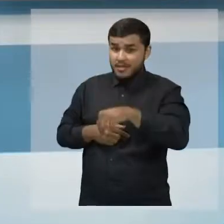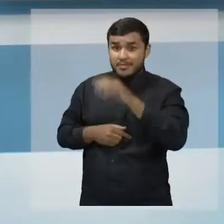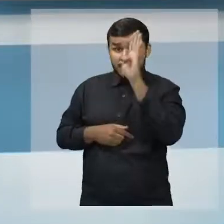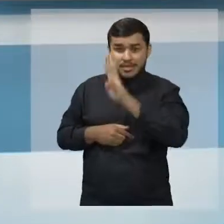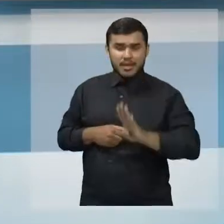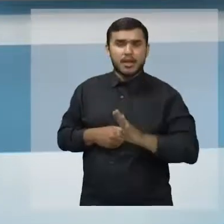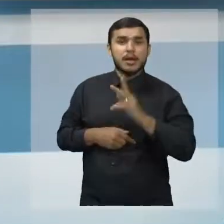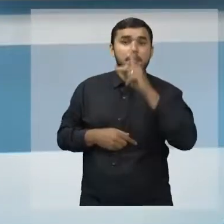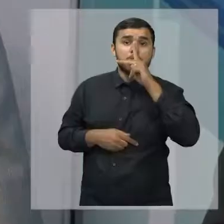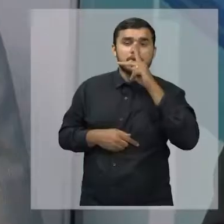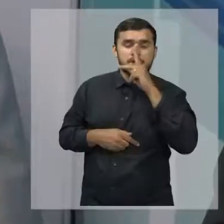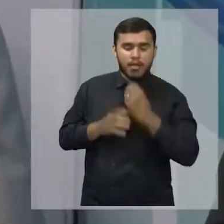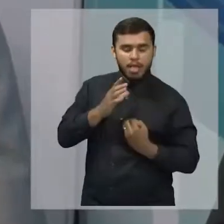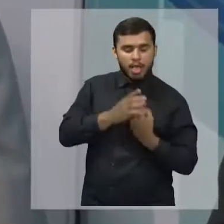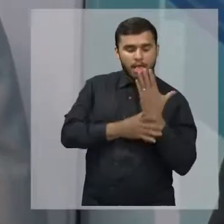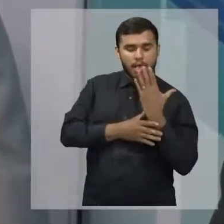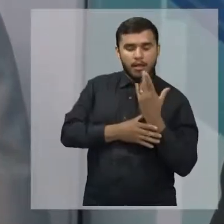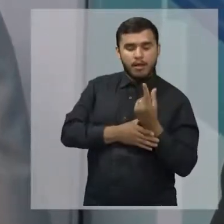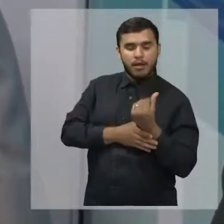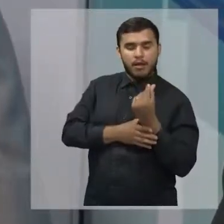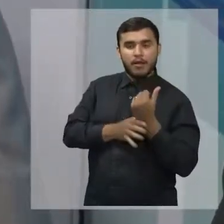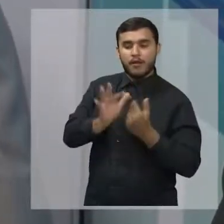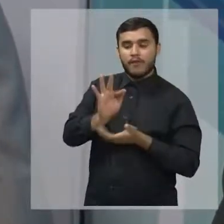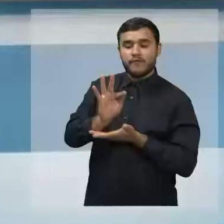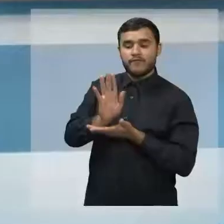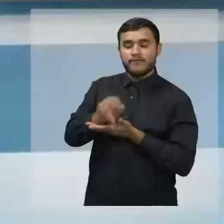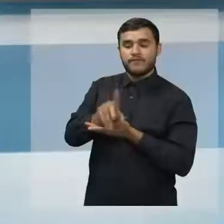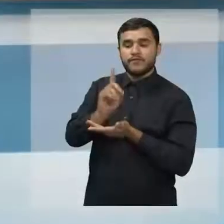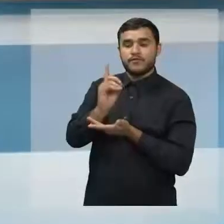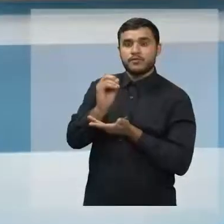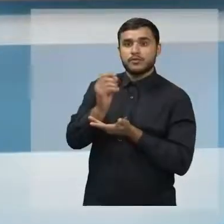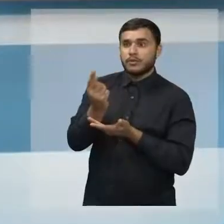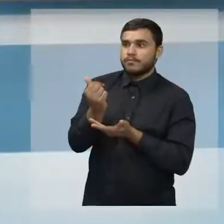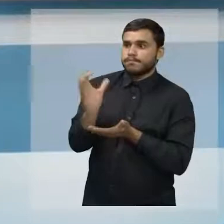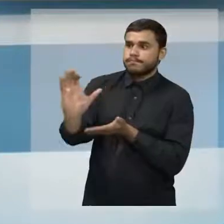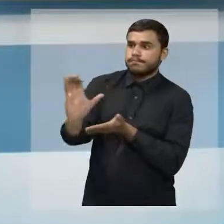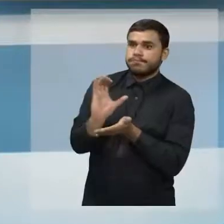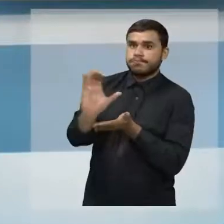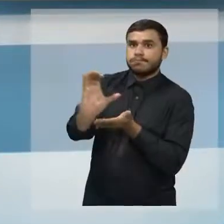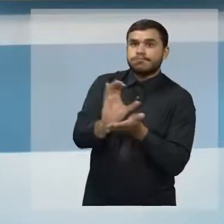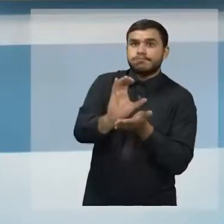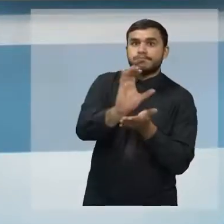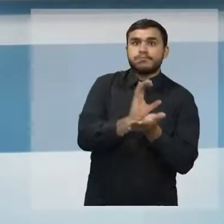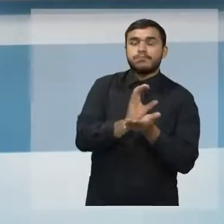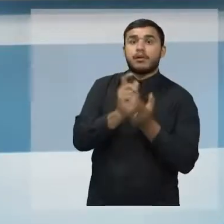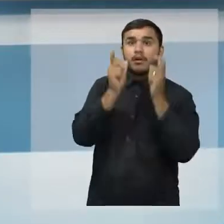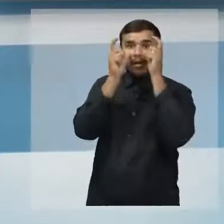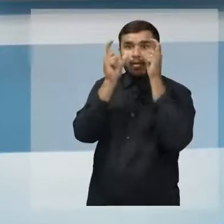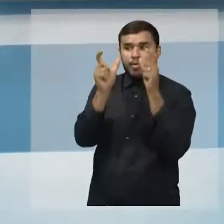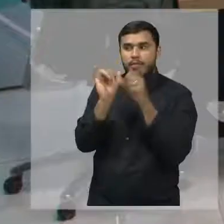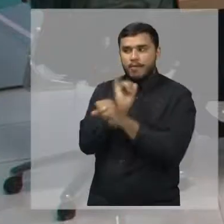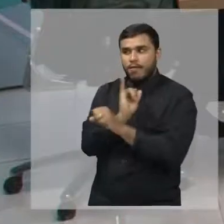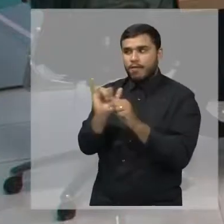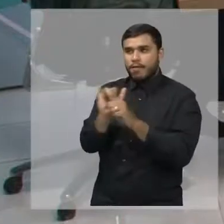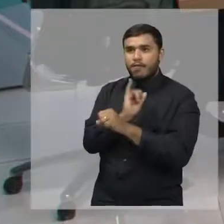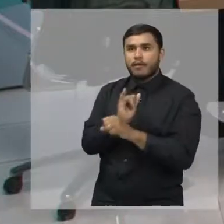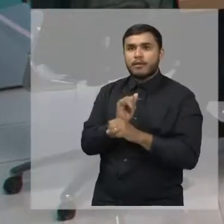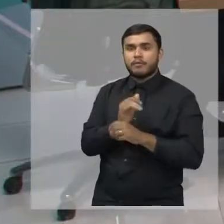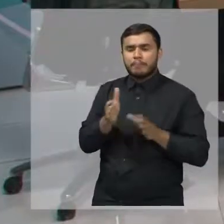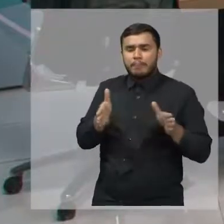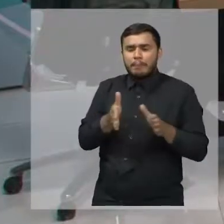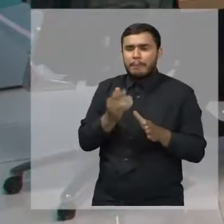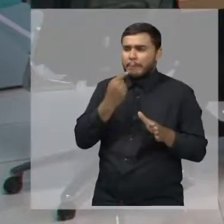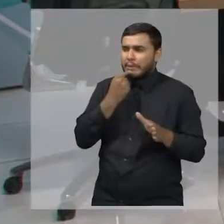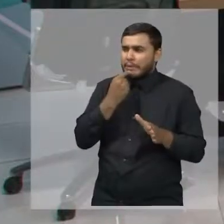grande negócio. Com fundo eleitoral. Com fundo eleitoral. Centenas de milhões. Principalmente, principalmente. Então, a gente vê. Bom, mas